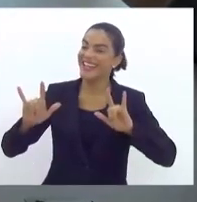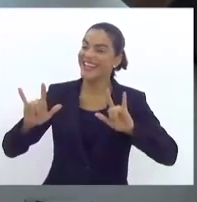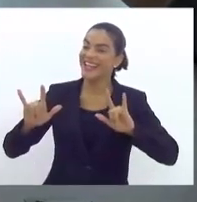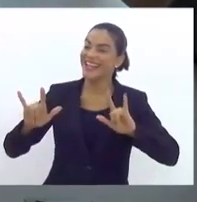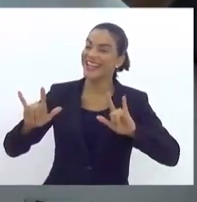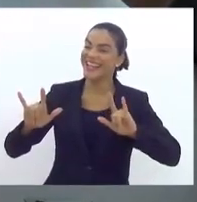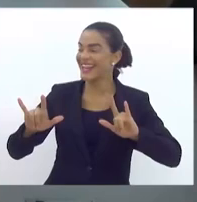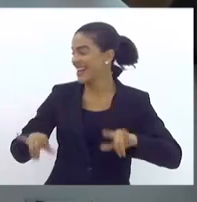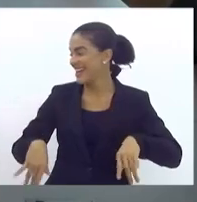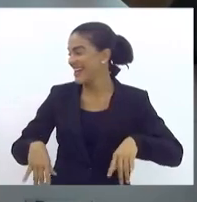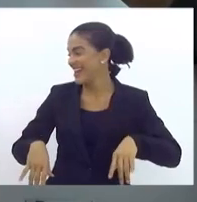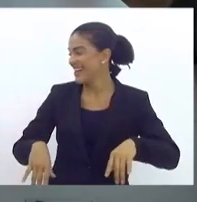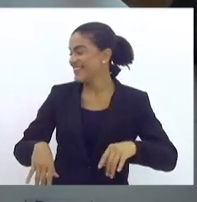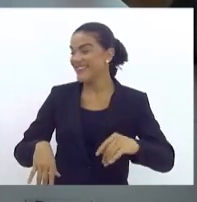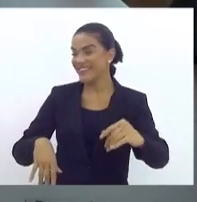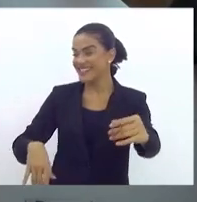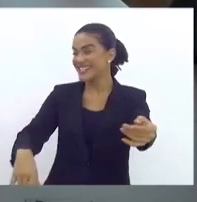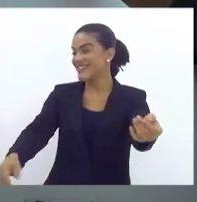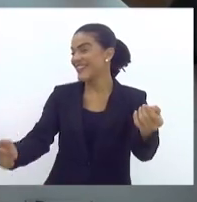venha cá opa